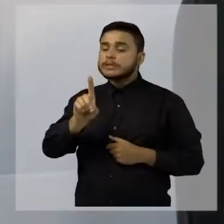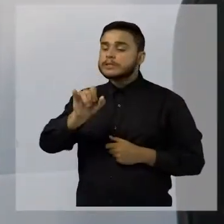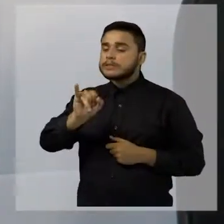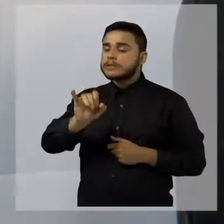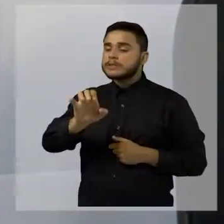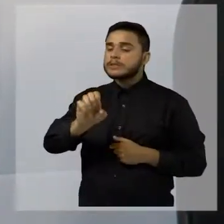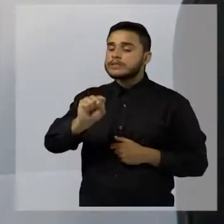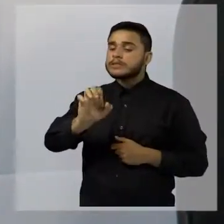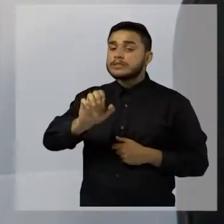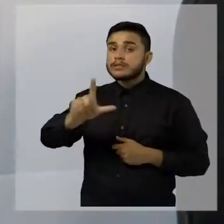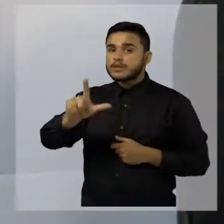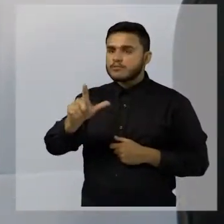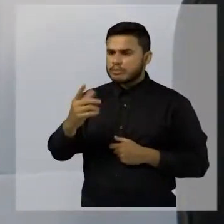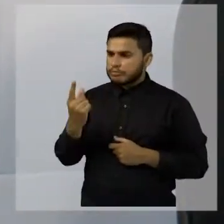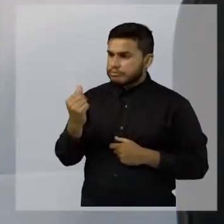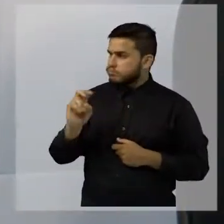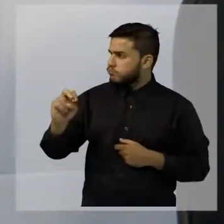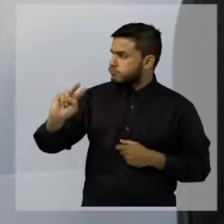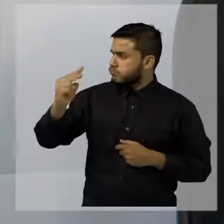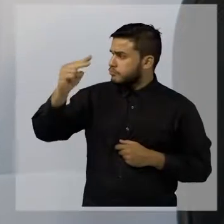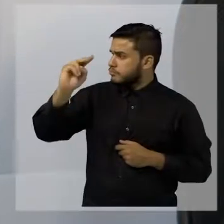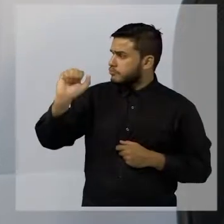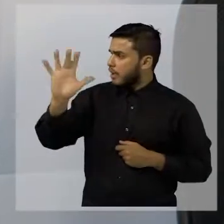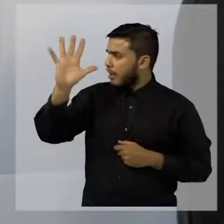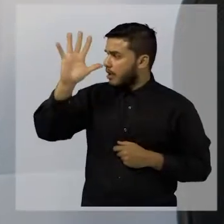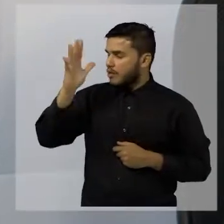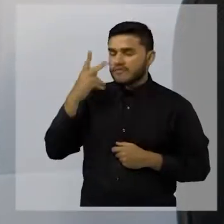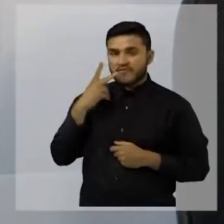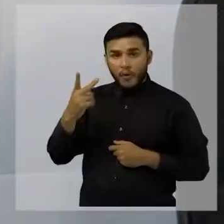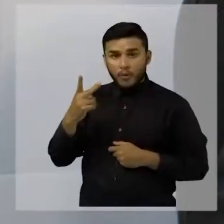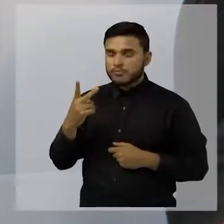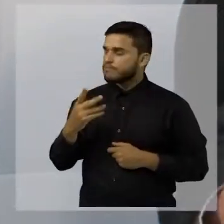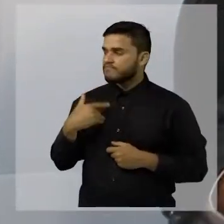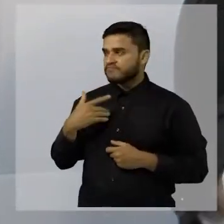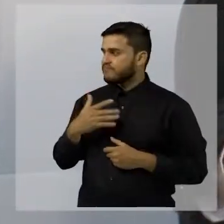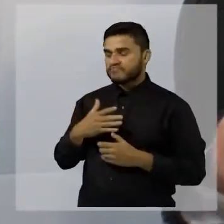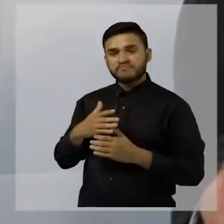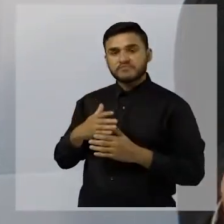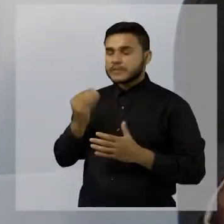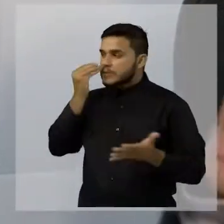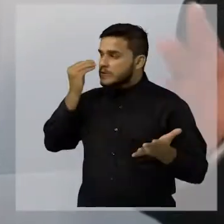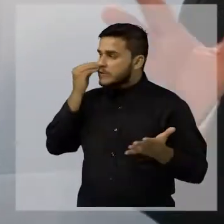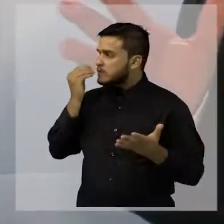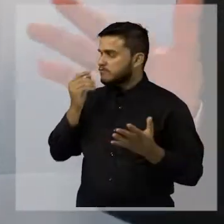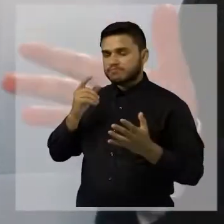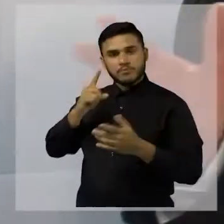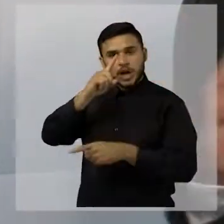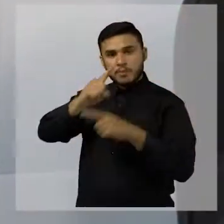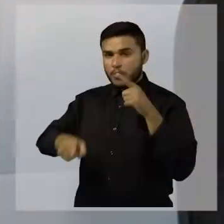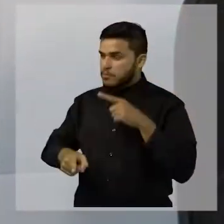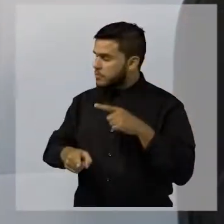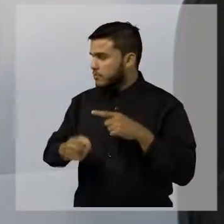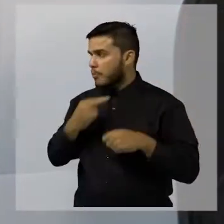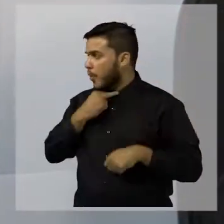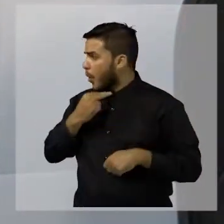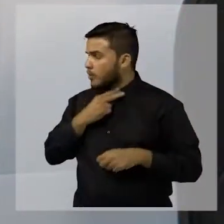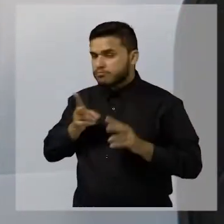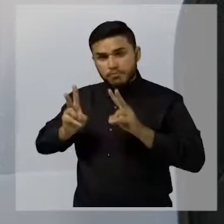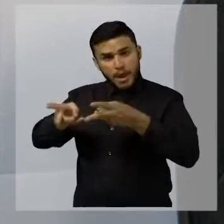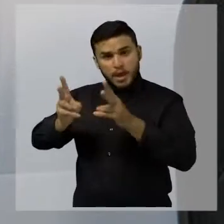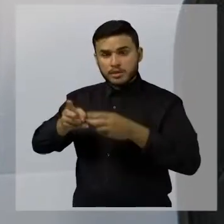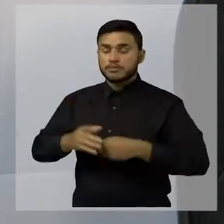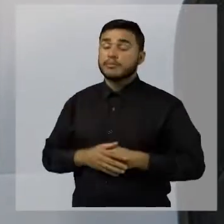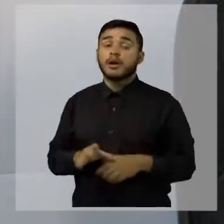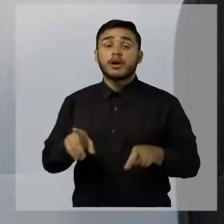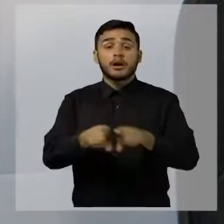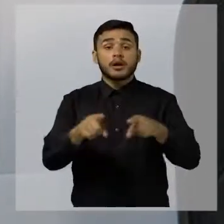questão dos pedágios nas estradas, ele está tentando ver como é que resolve para ver se cria uma condições